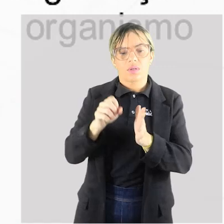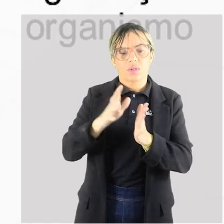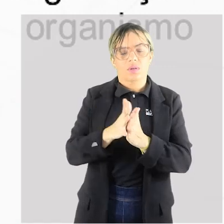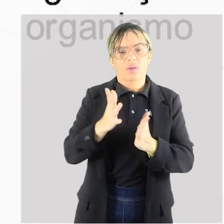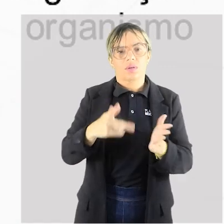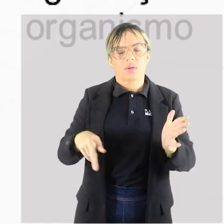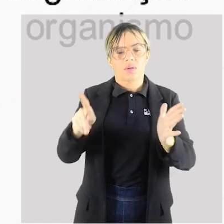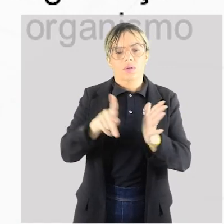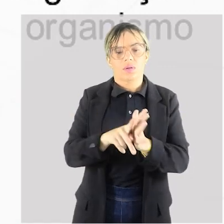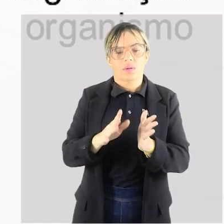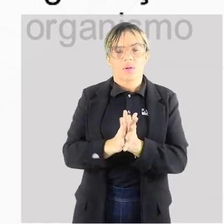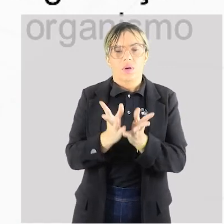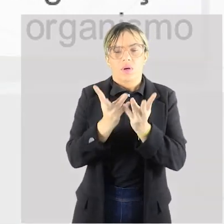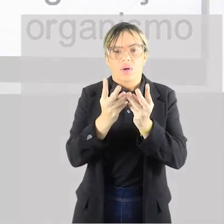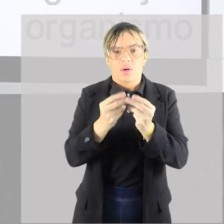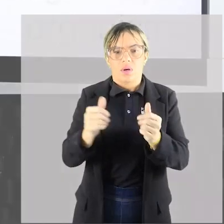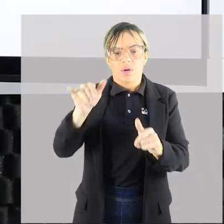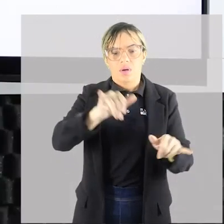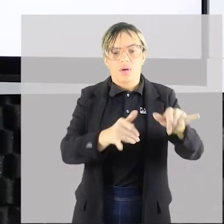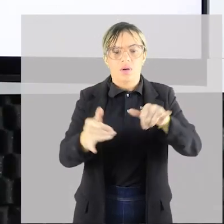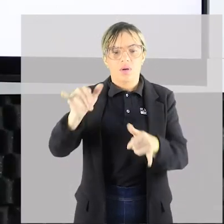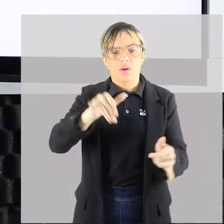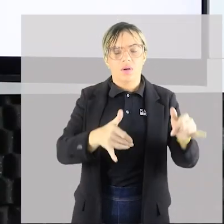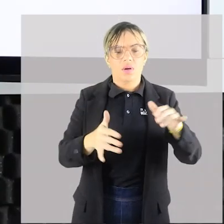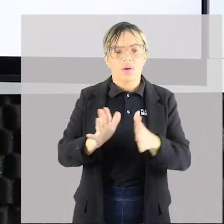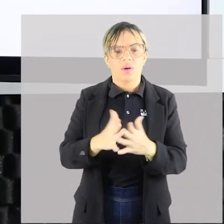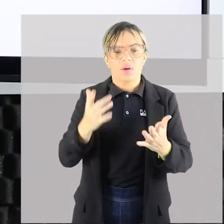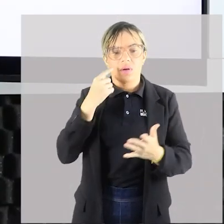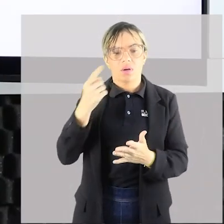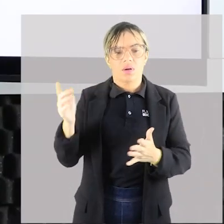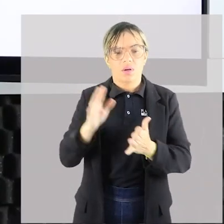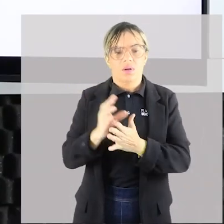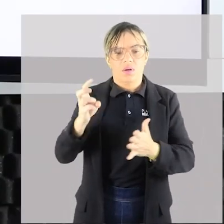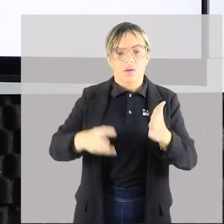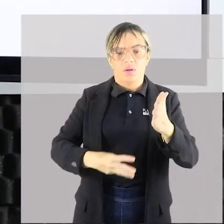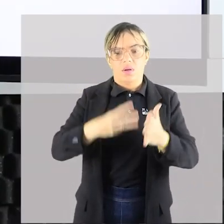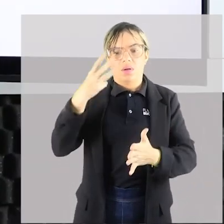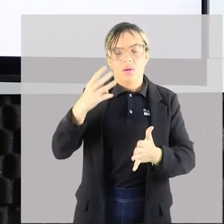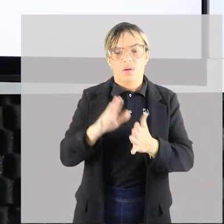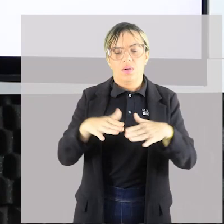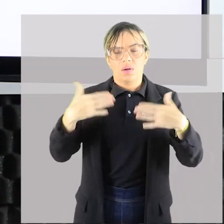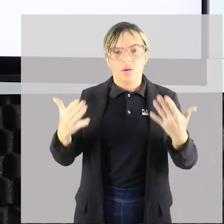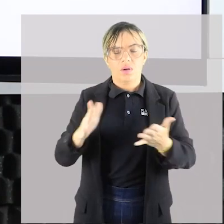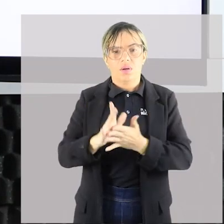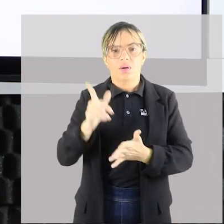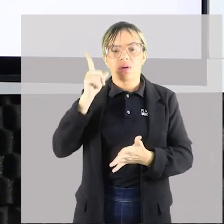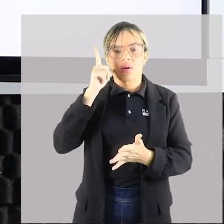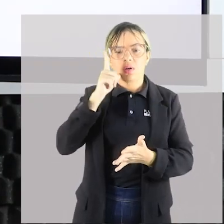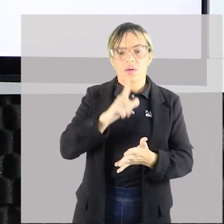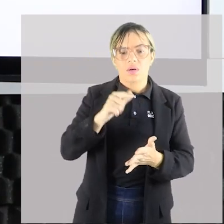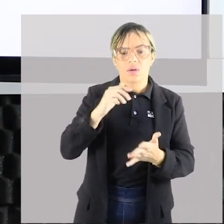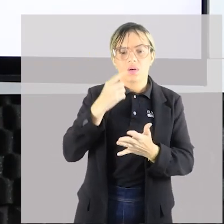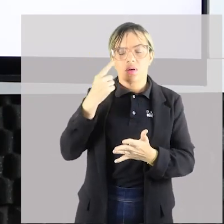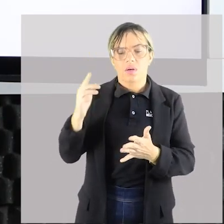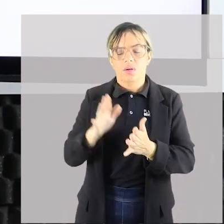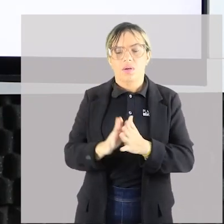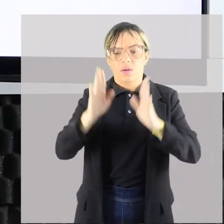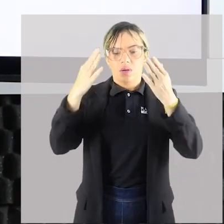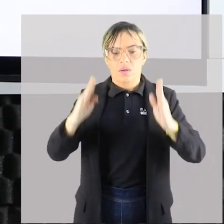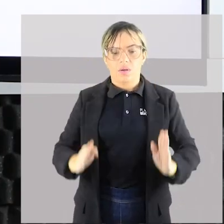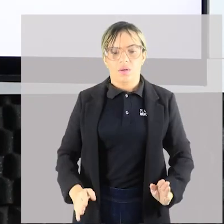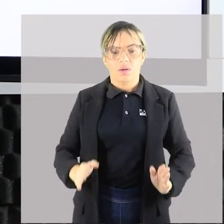aqui a partir de compostos químicos, tá certo? E essa terceira bactéria, a gente consegue analisar que ela vai